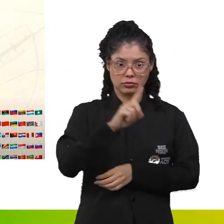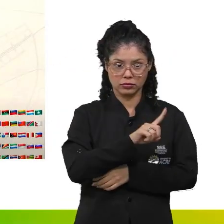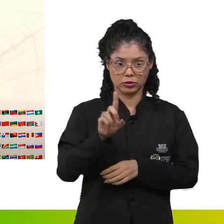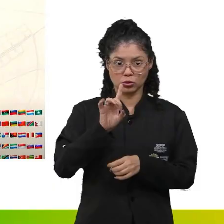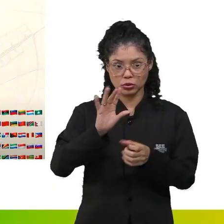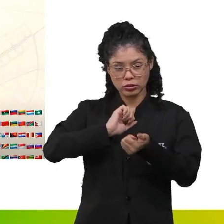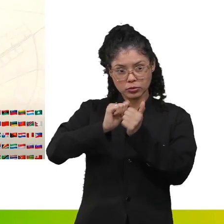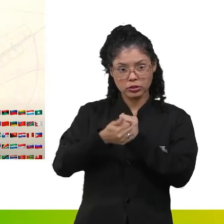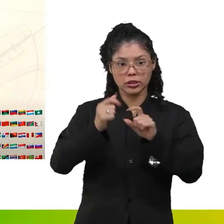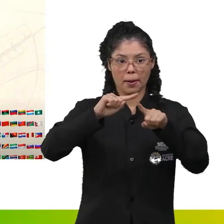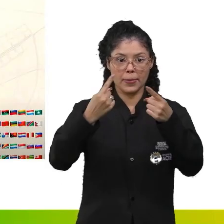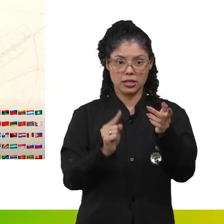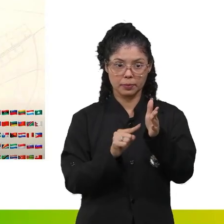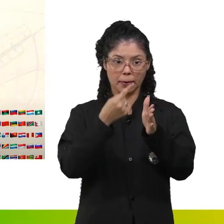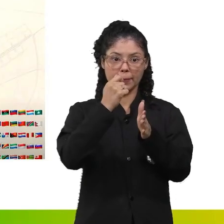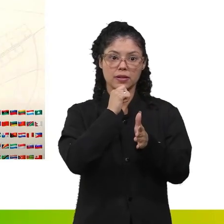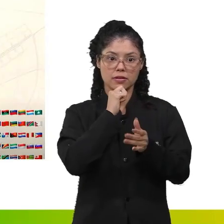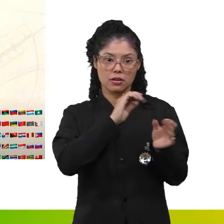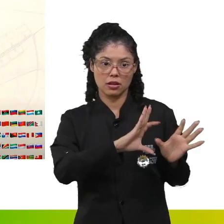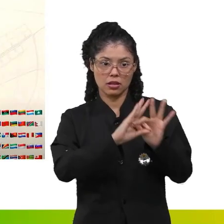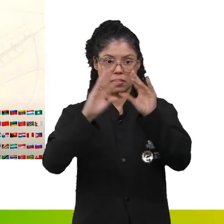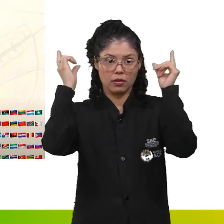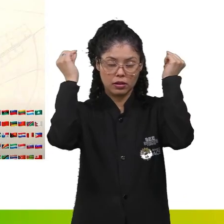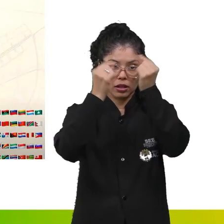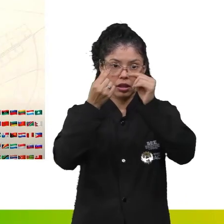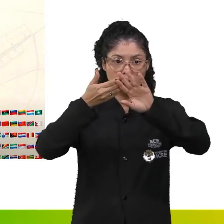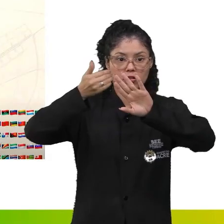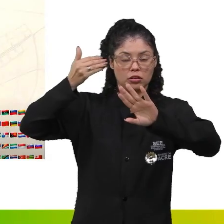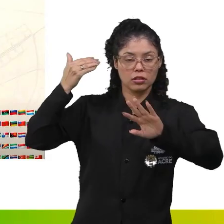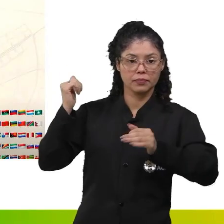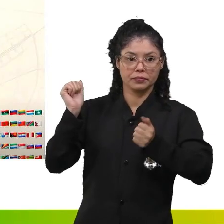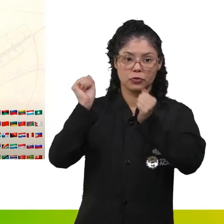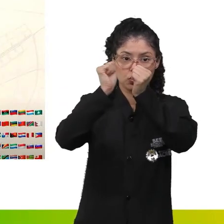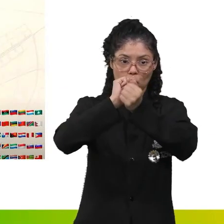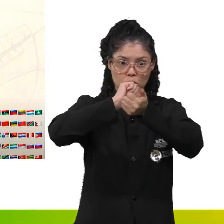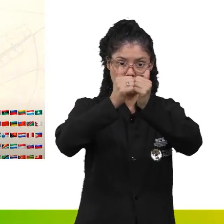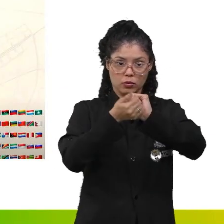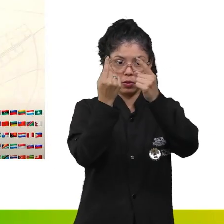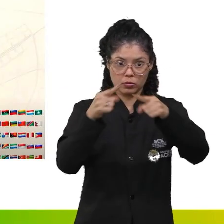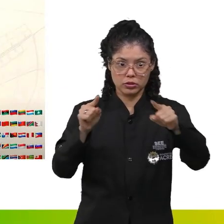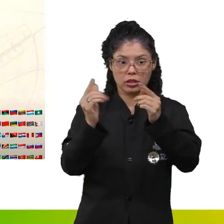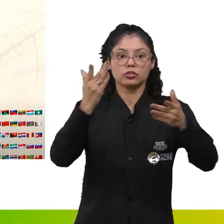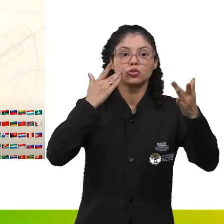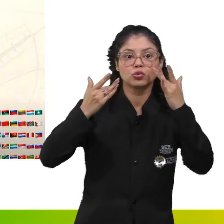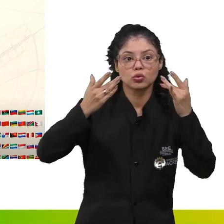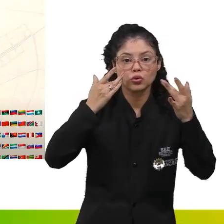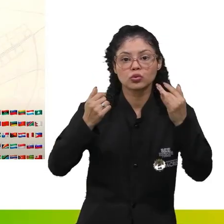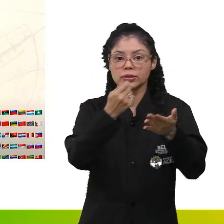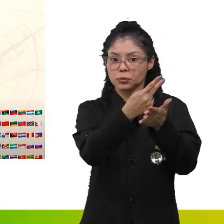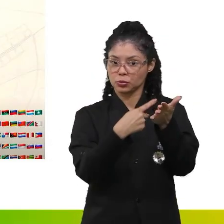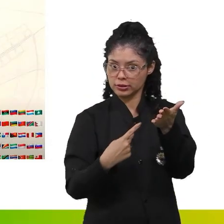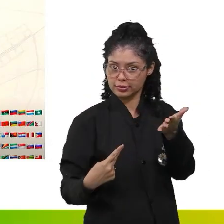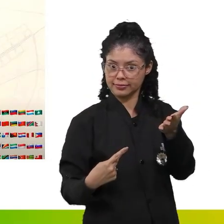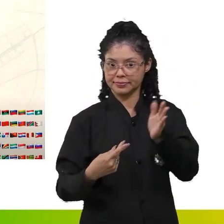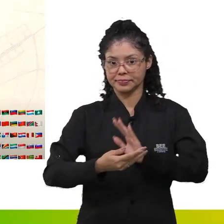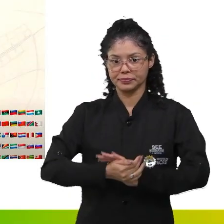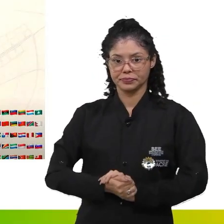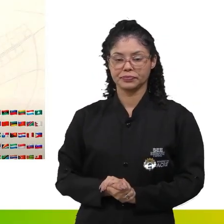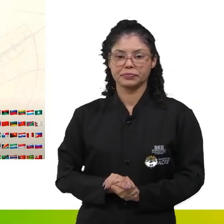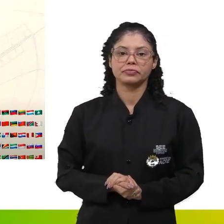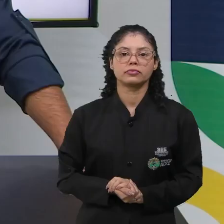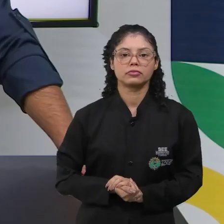só esportiva. As primeiras Olimpíadas da Grécia Antiga uniam esporte, música, teatro e